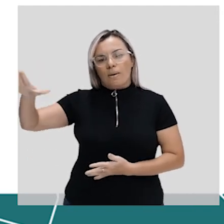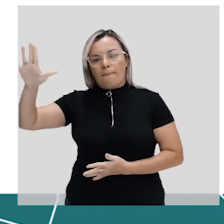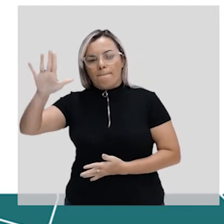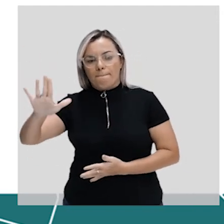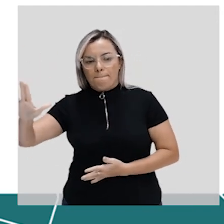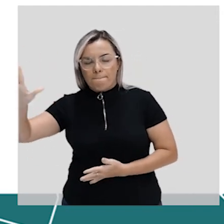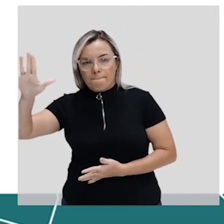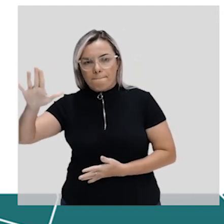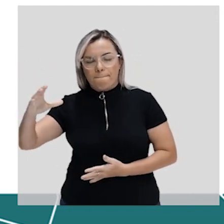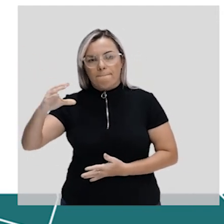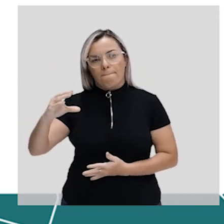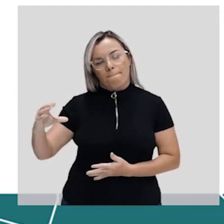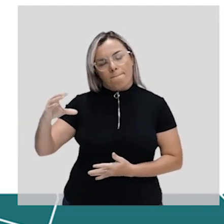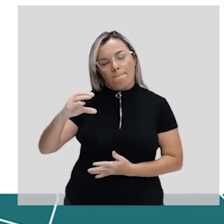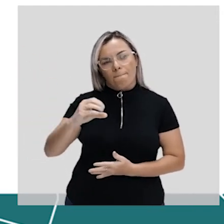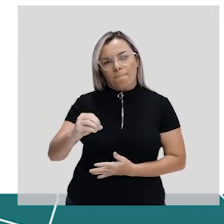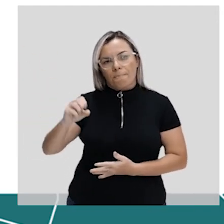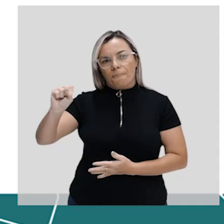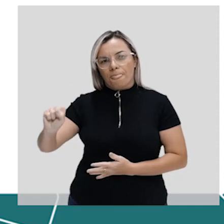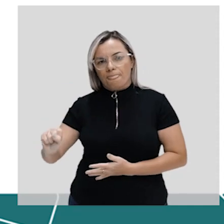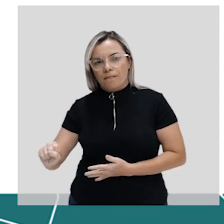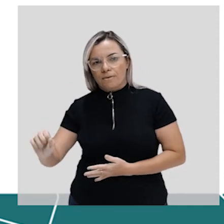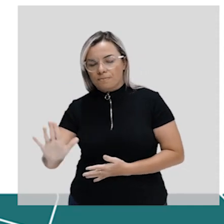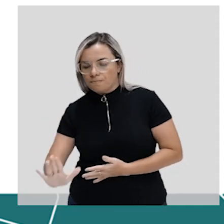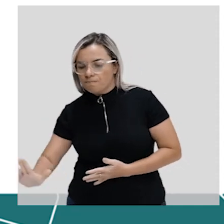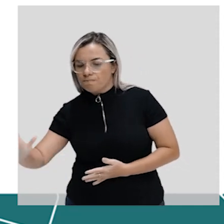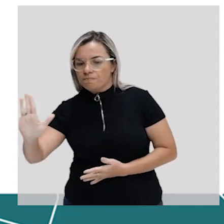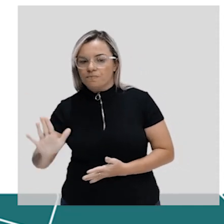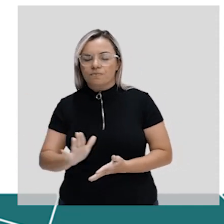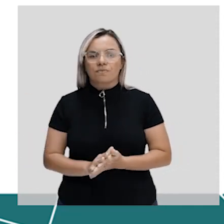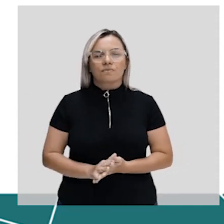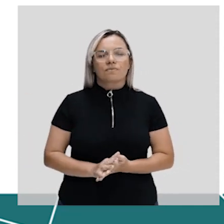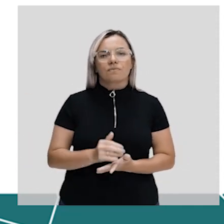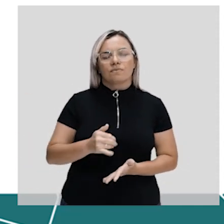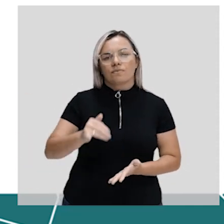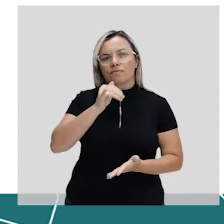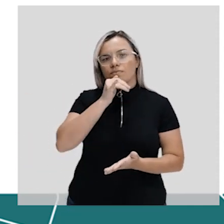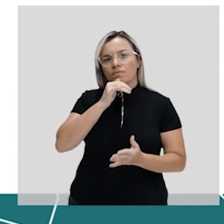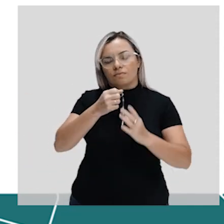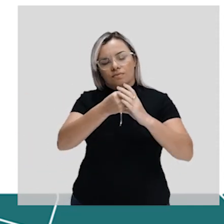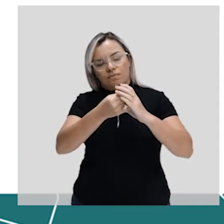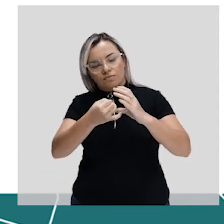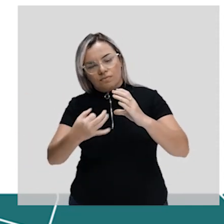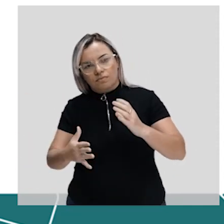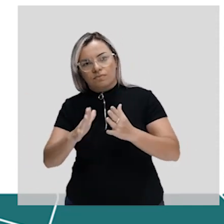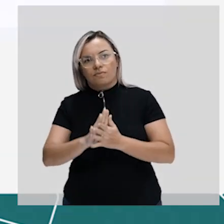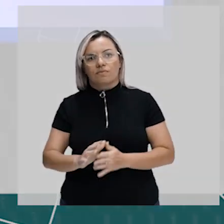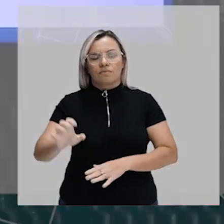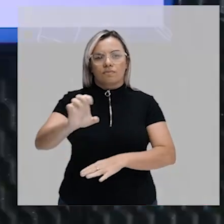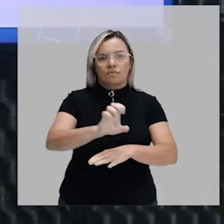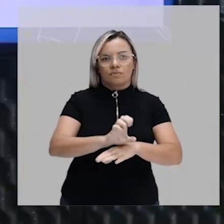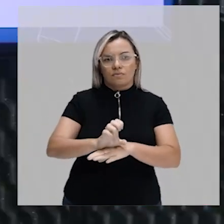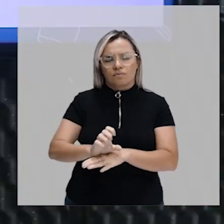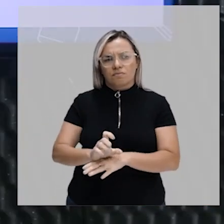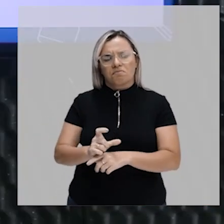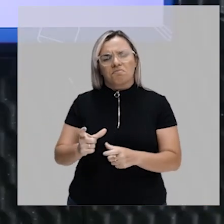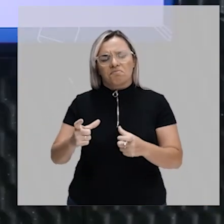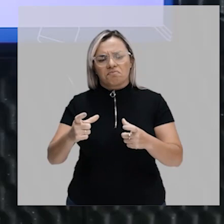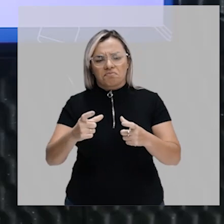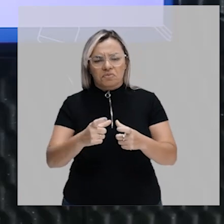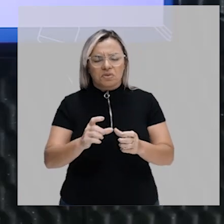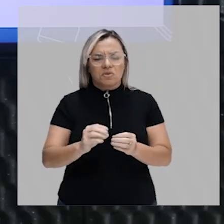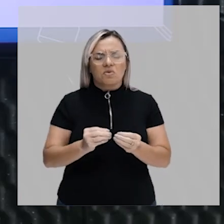Nordeste, do Centro-Oeste, do Sul e do Sudeste, né? Exemplificamos aí as características dos estados de maior destaque, qual eram